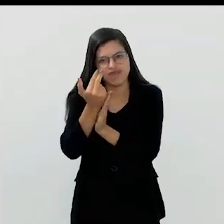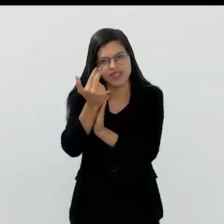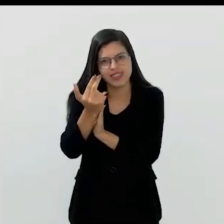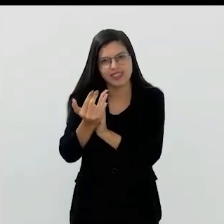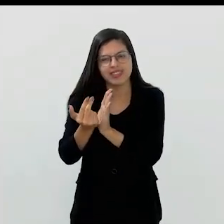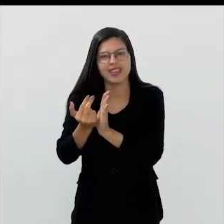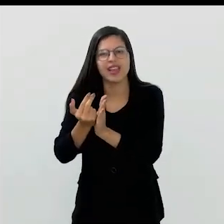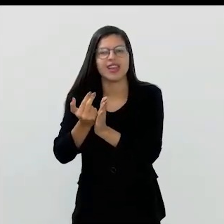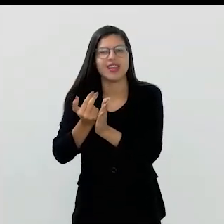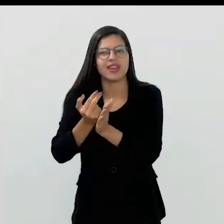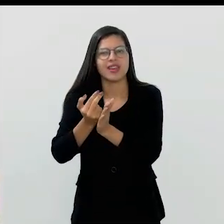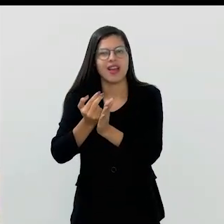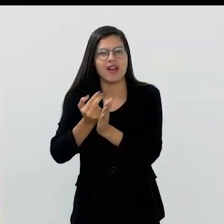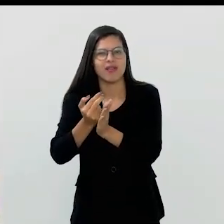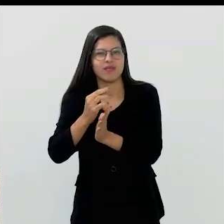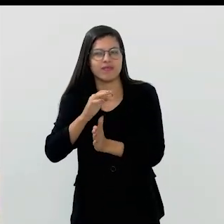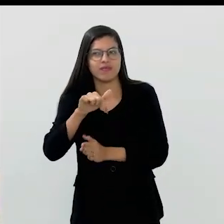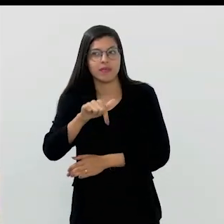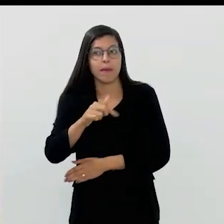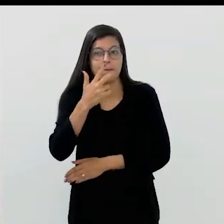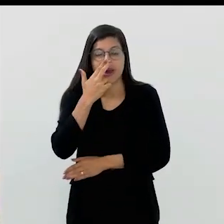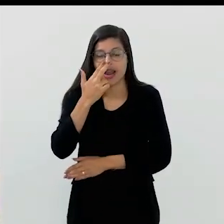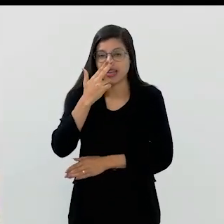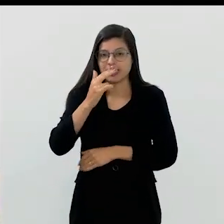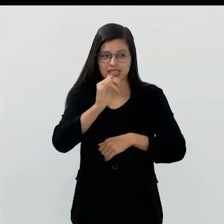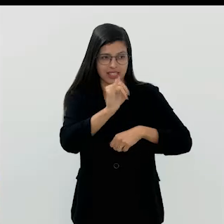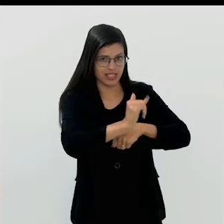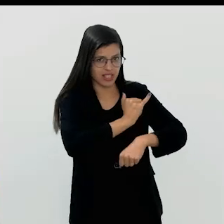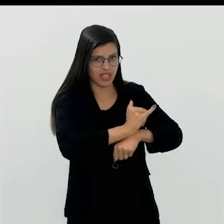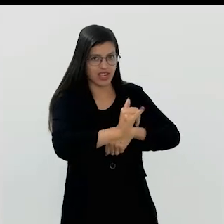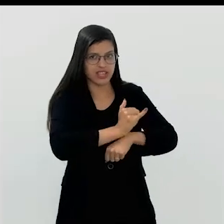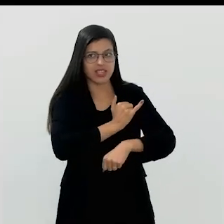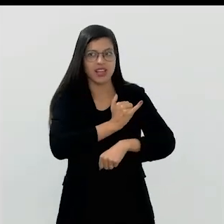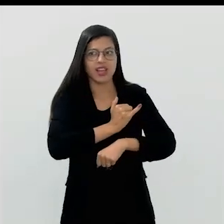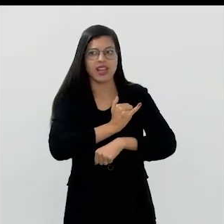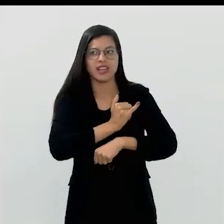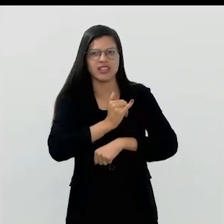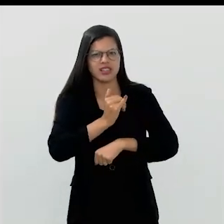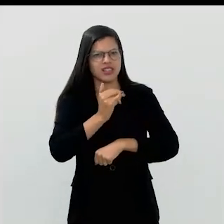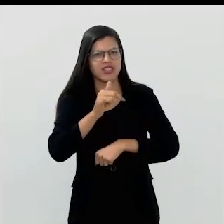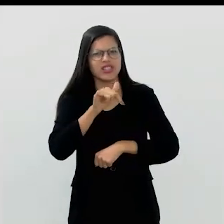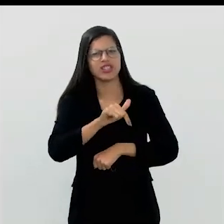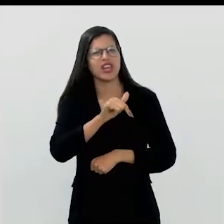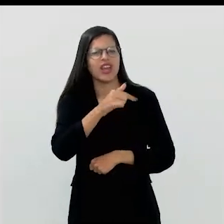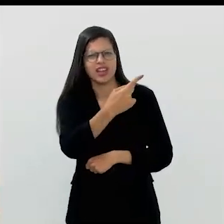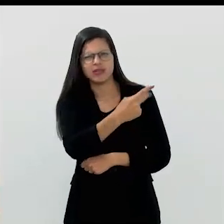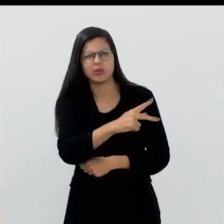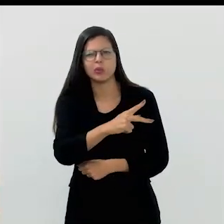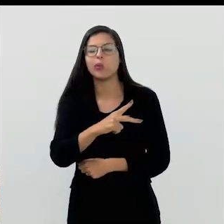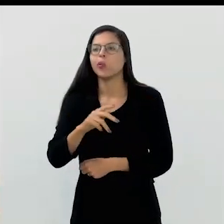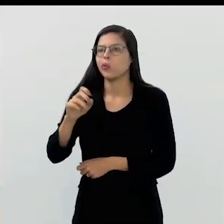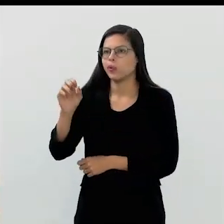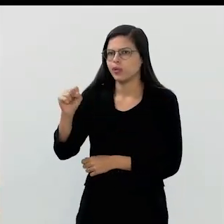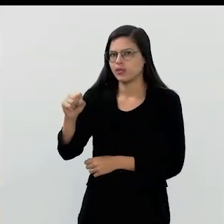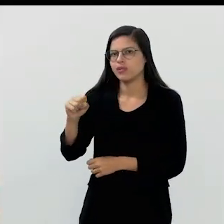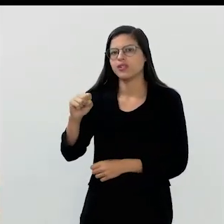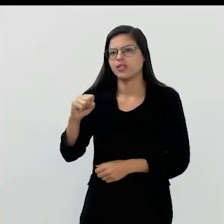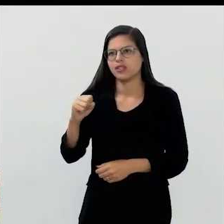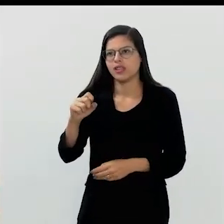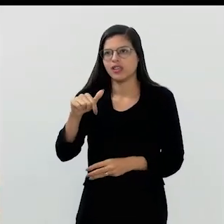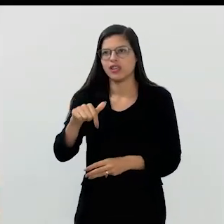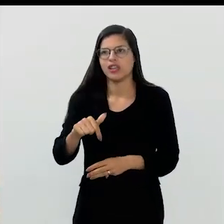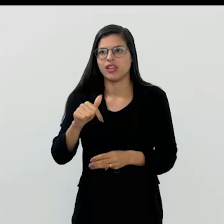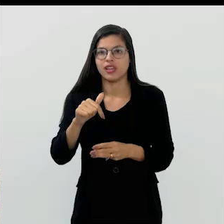né? Esse método parece que veio de lá para cá. Essa é uma criação nossa. Veio de lá para cá. Que pega a